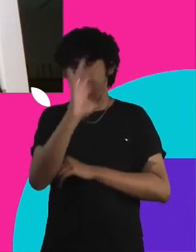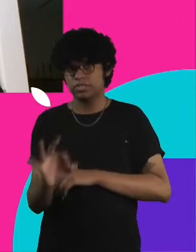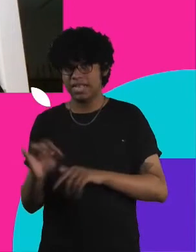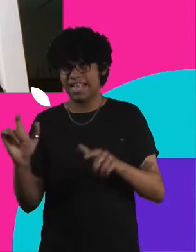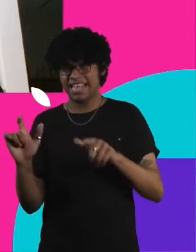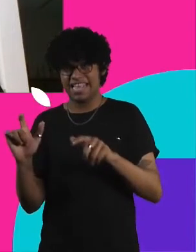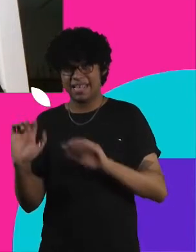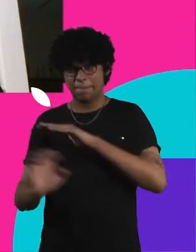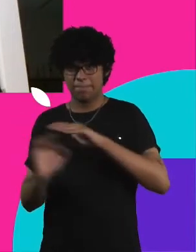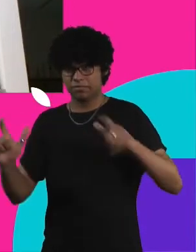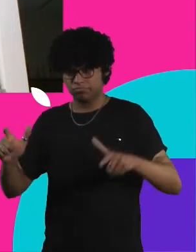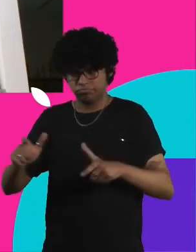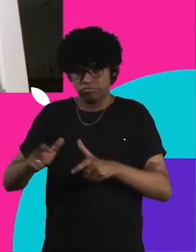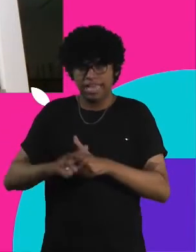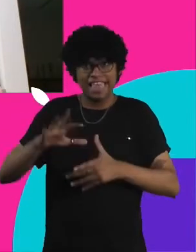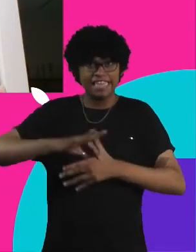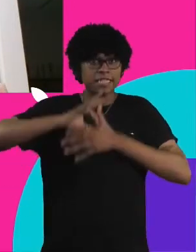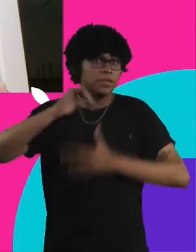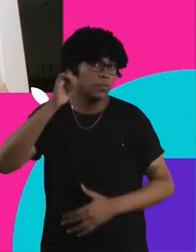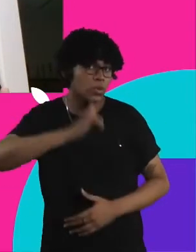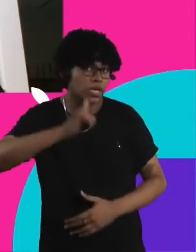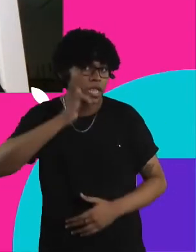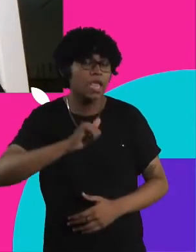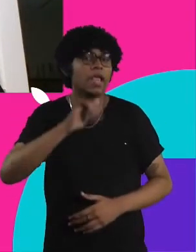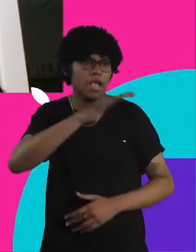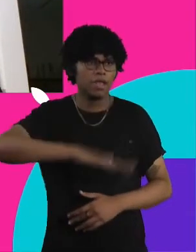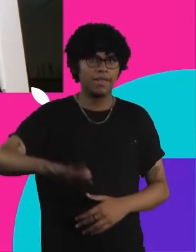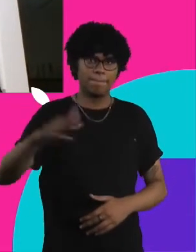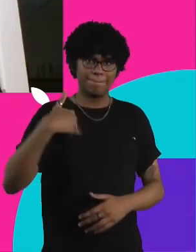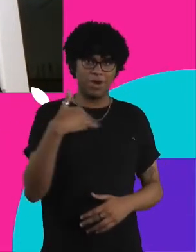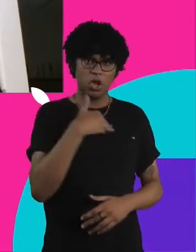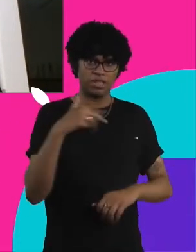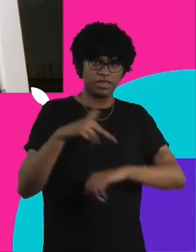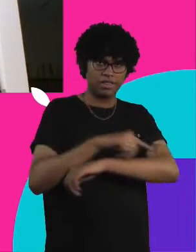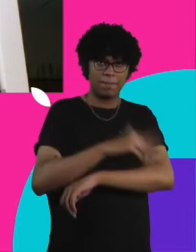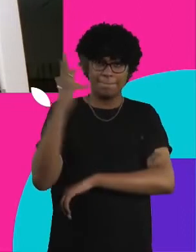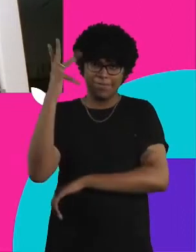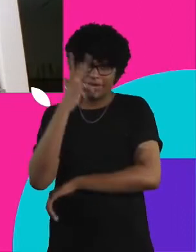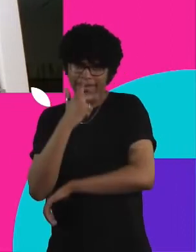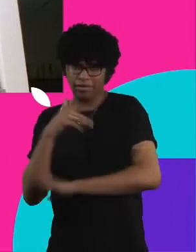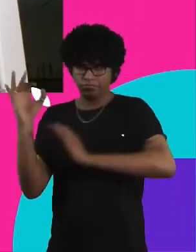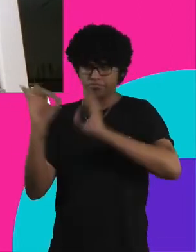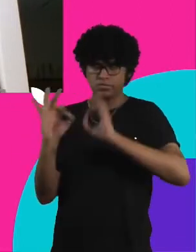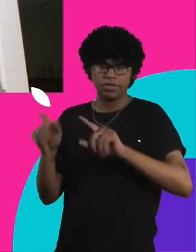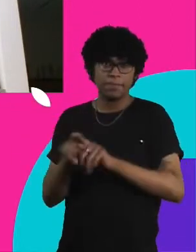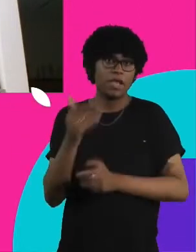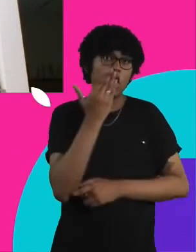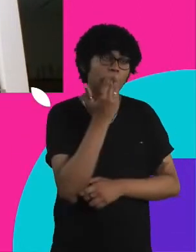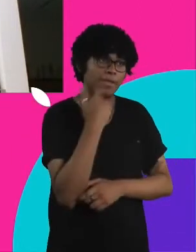pequenos negócios liderados por mulheres são nas áreas de moda, beleza, alimentação fora de